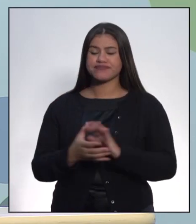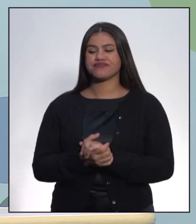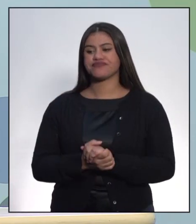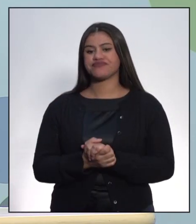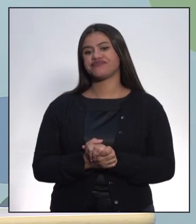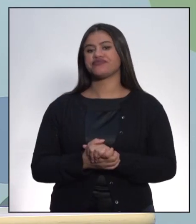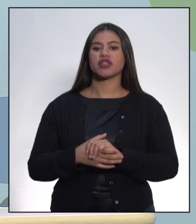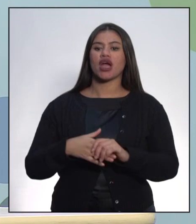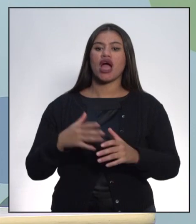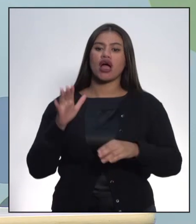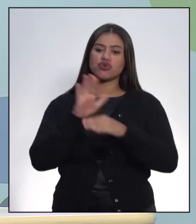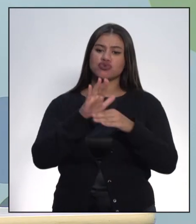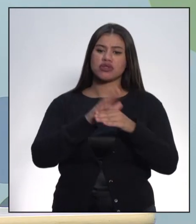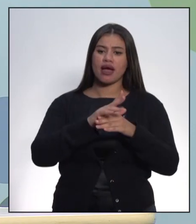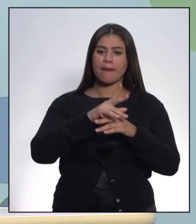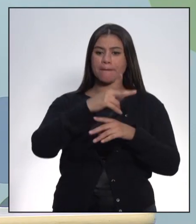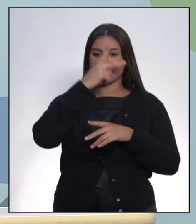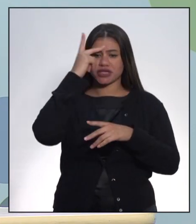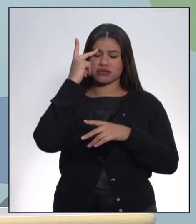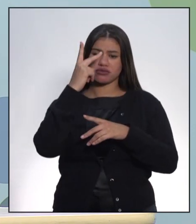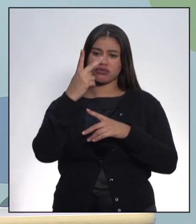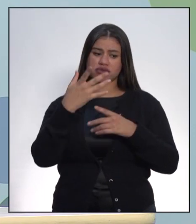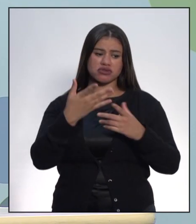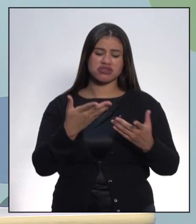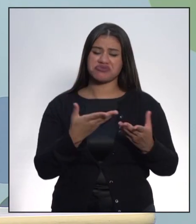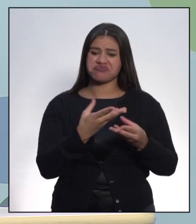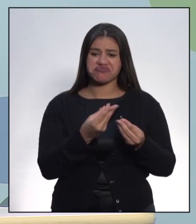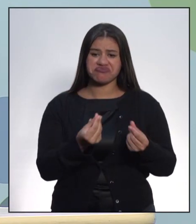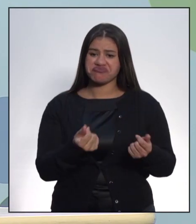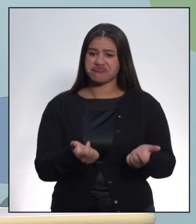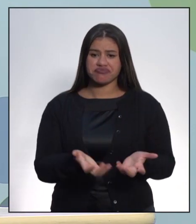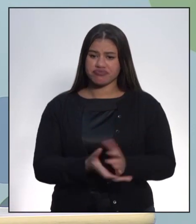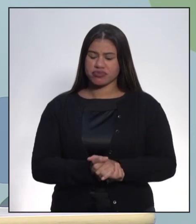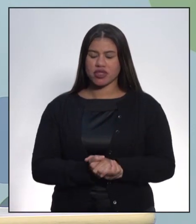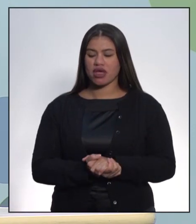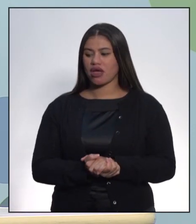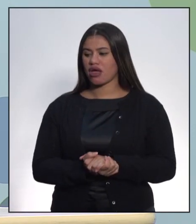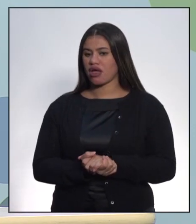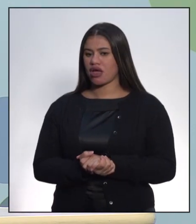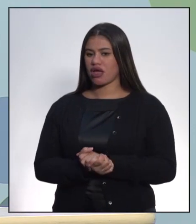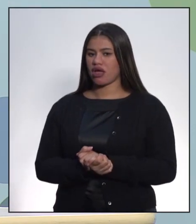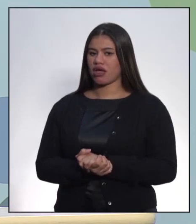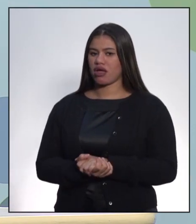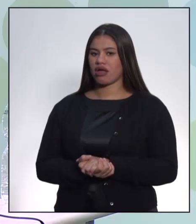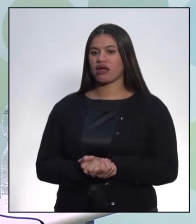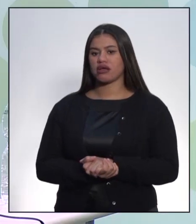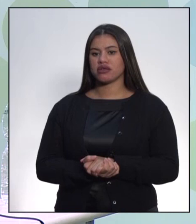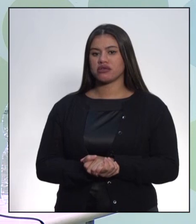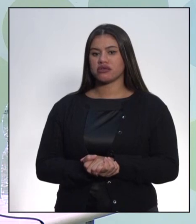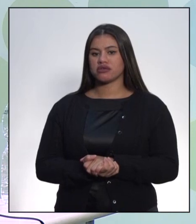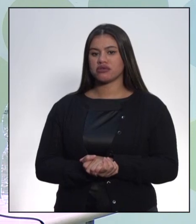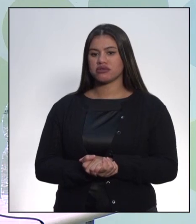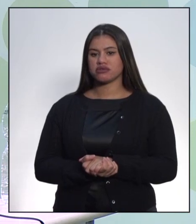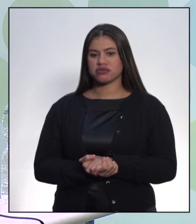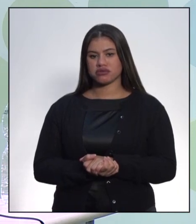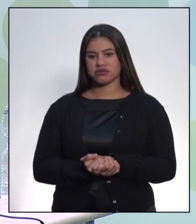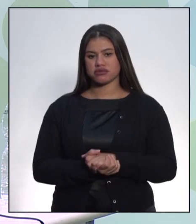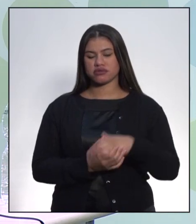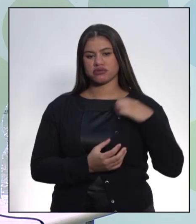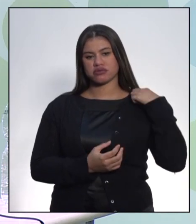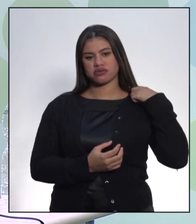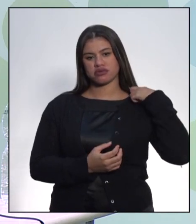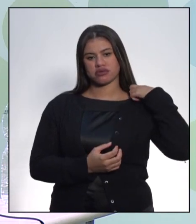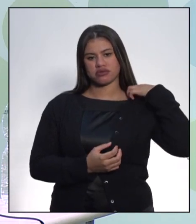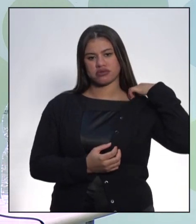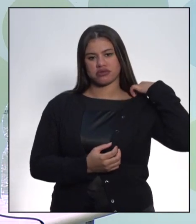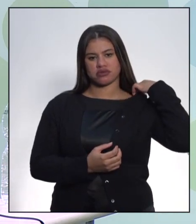Maria Eduarda também colocou aqui, abrir espaço para outras pessoas. Sim, verdade. E na pergunta 4, né,